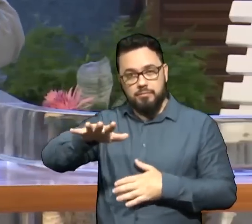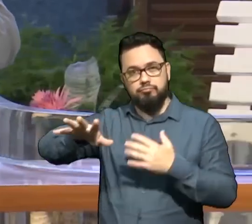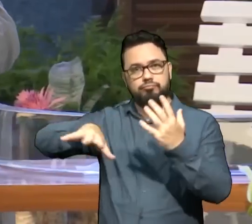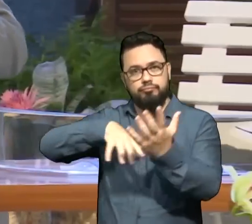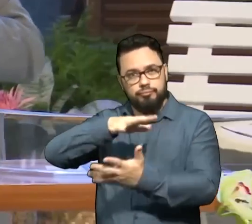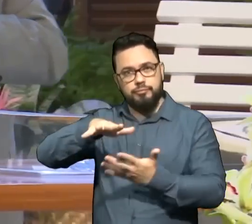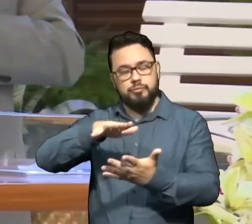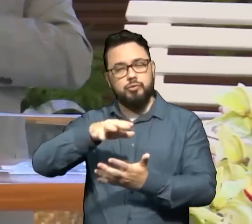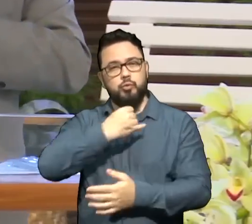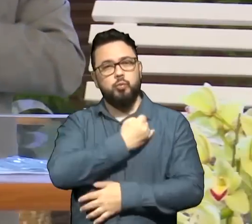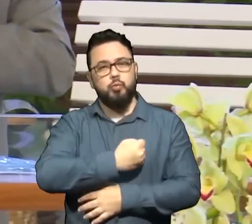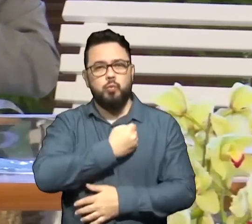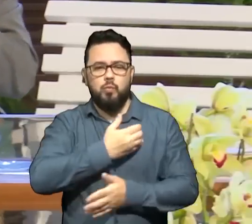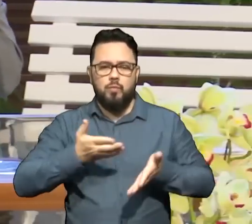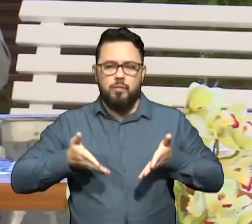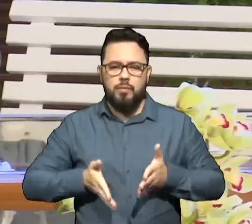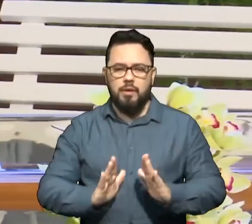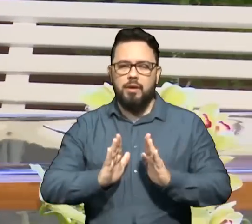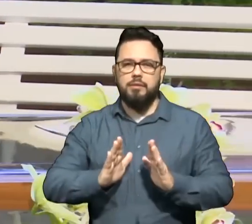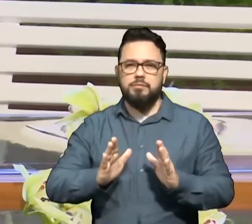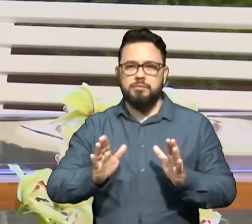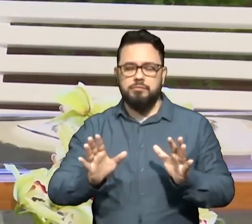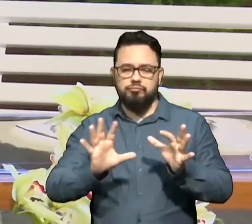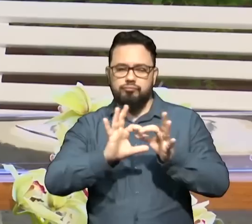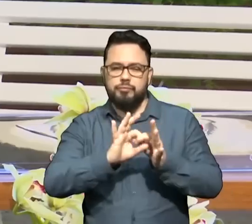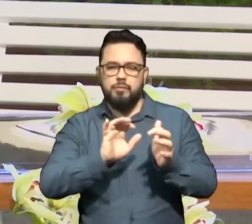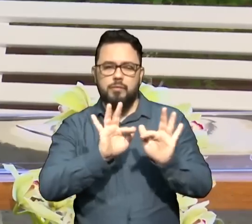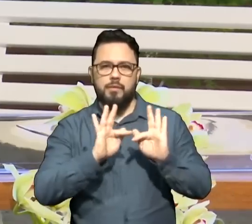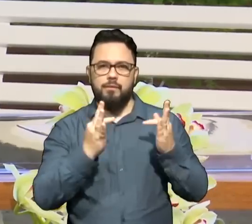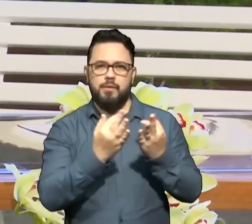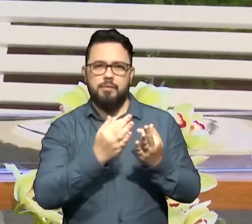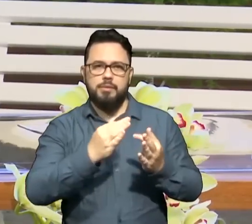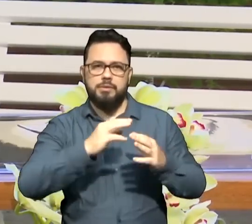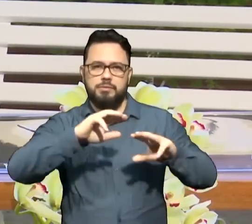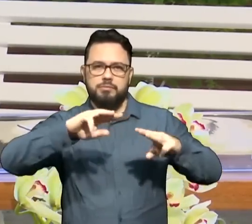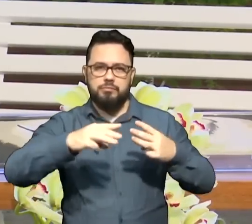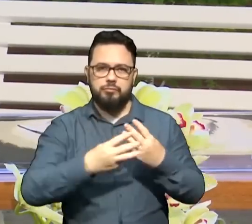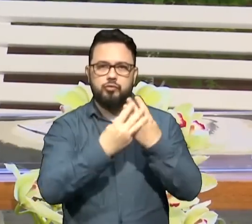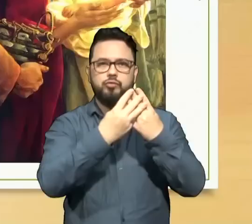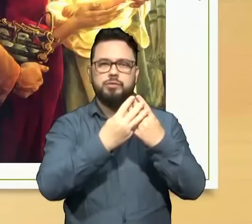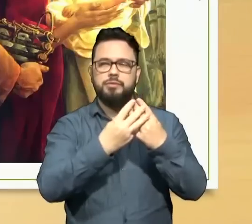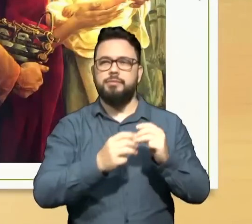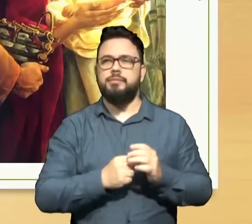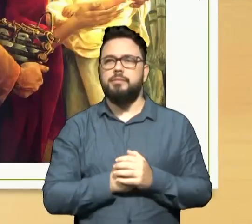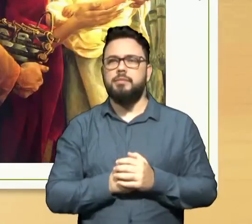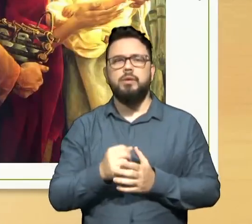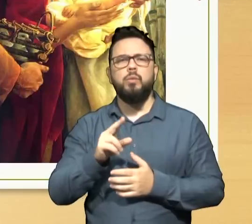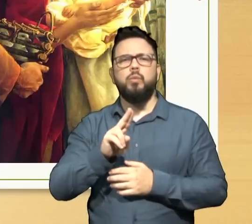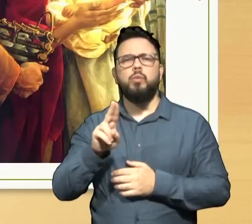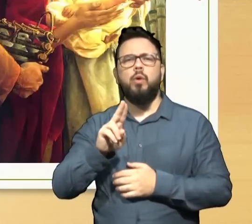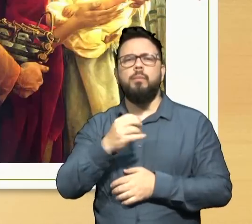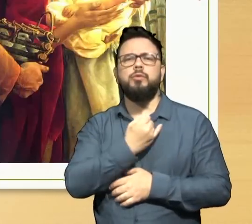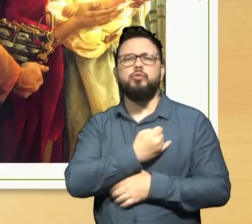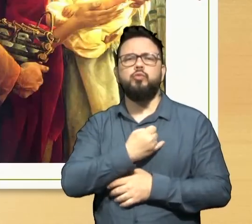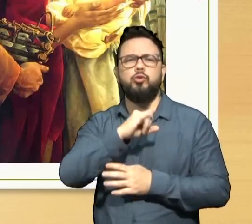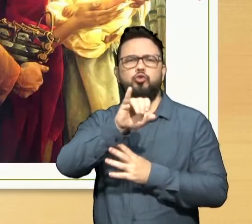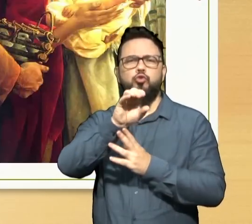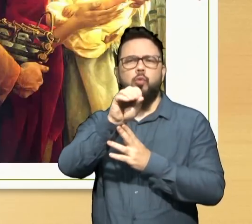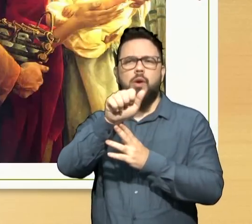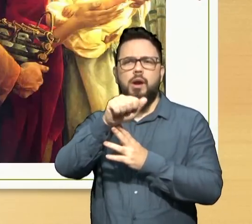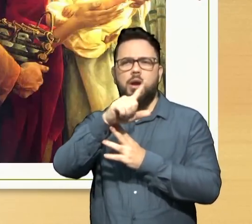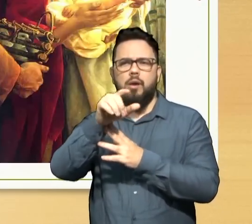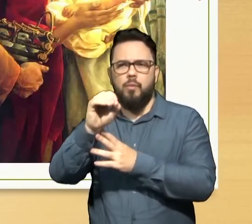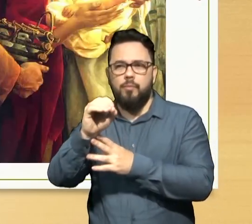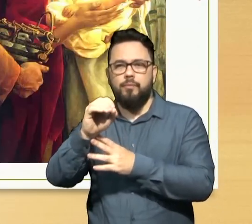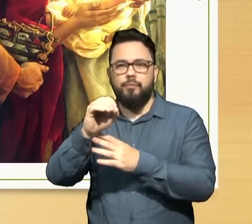família Judaica e o nome dele o que significa ali no quadro Você tem o nome dele escrito na